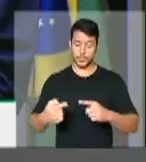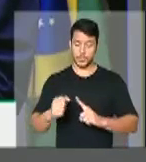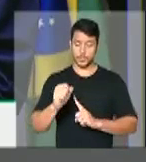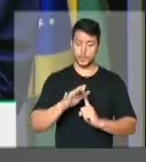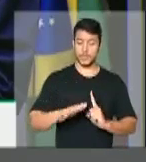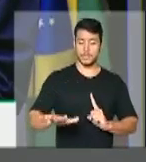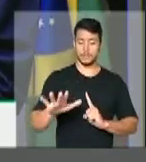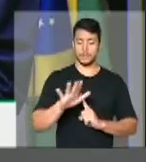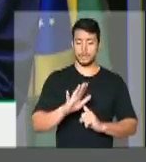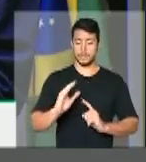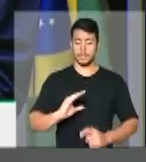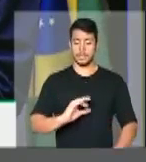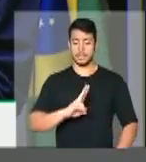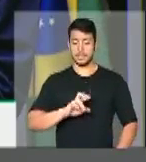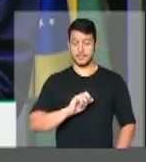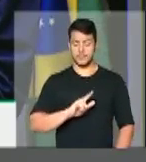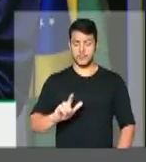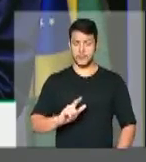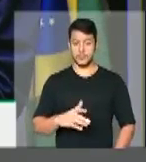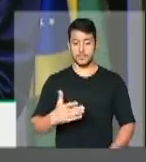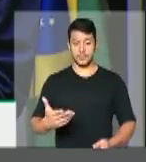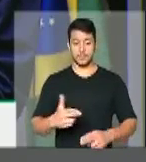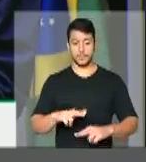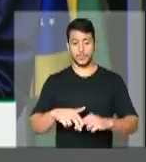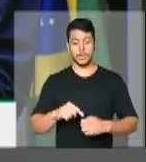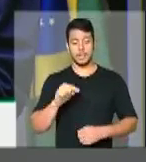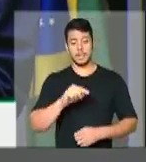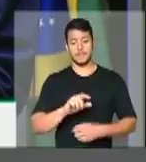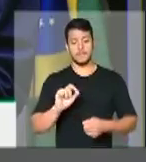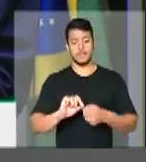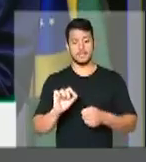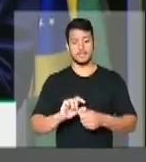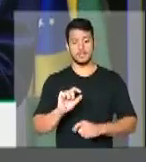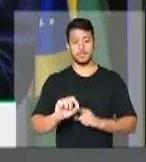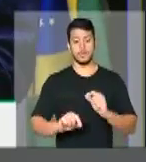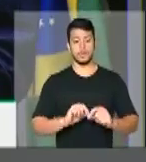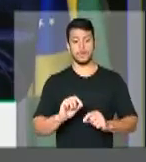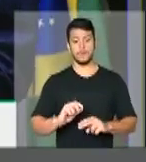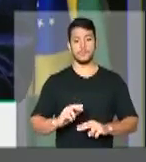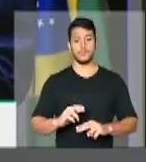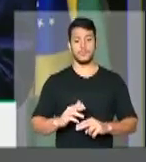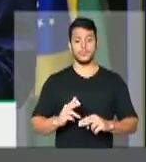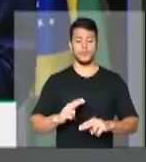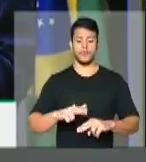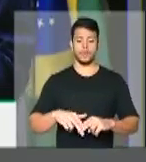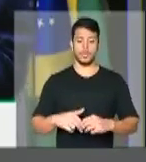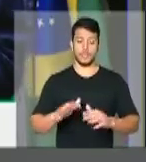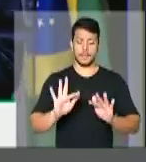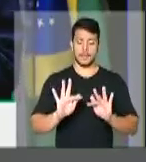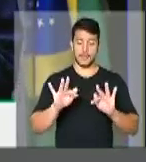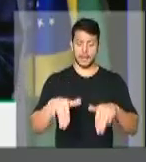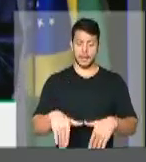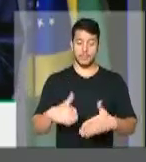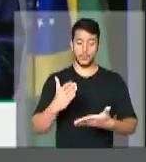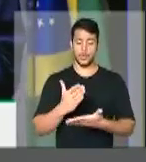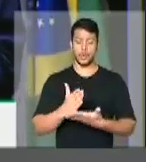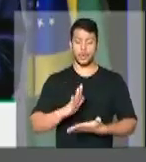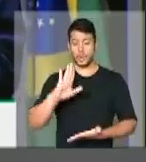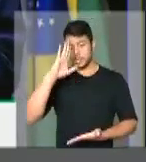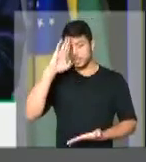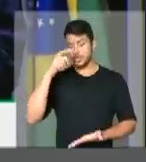Brasileira para o Progresso, por exemplo, fez parte das suas negociações para a lei da anistia e para o fim do regime ditatorial de